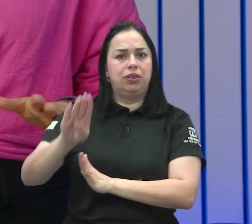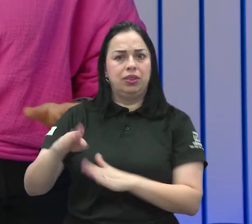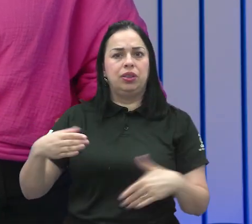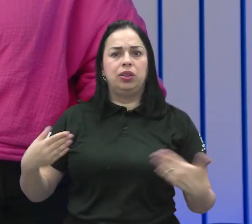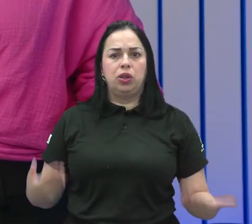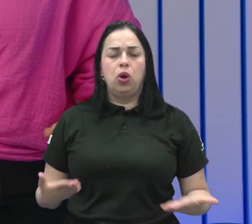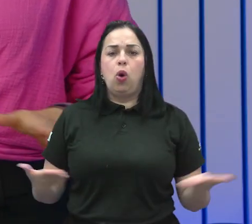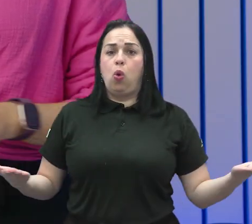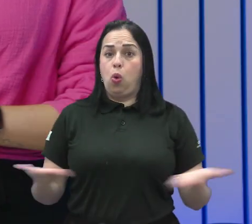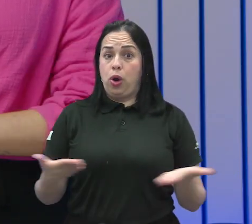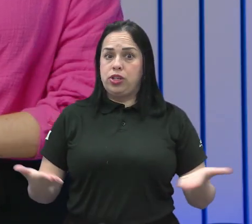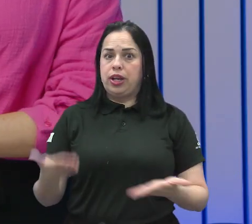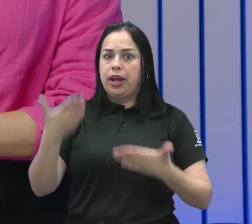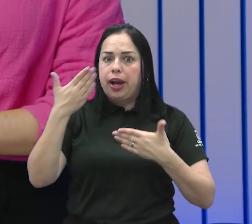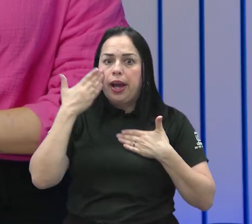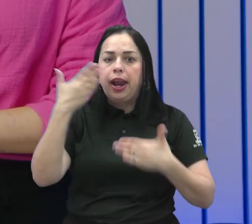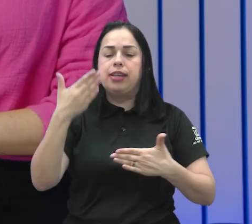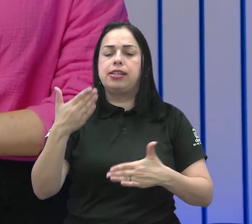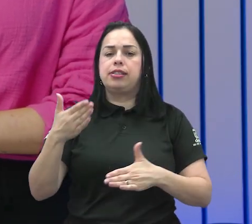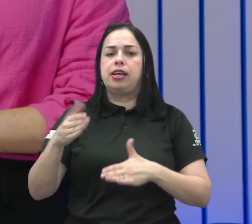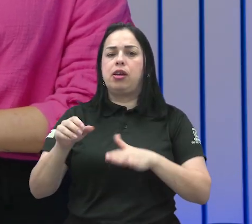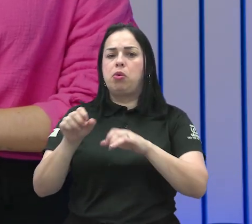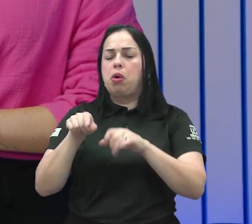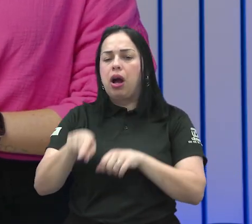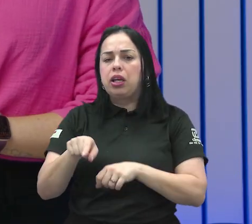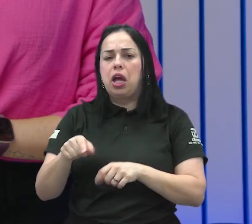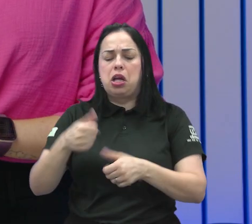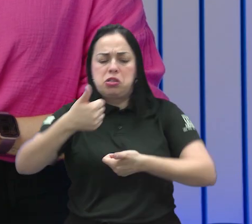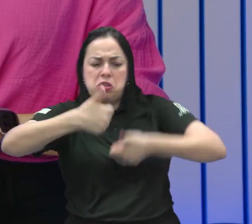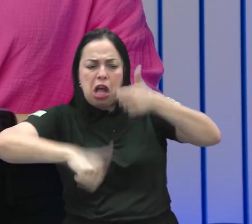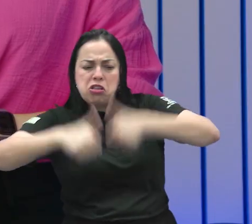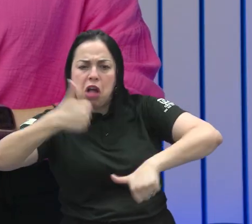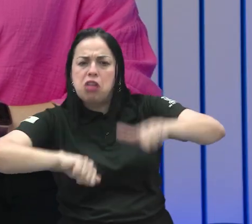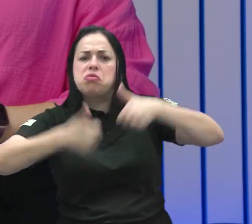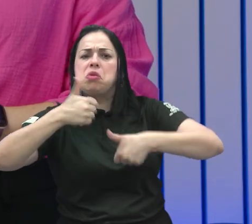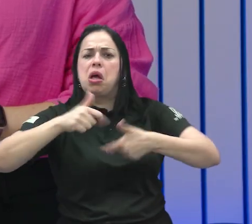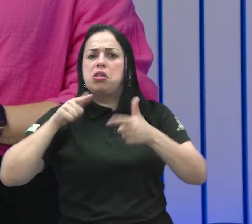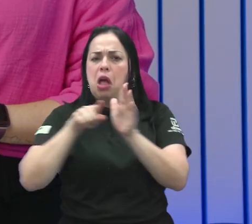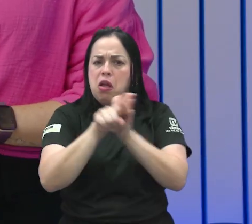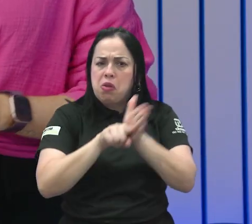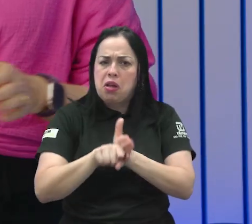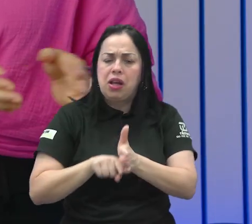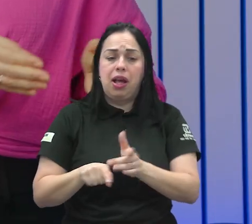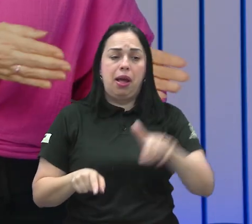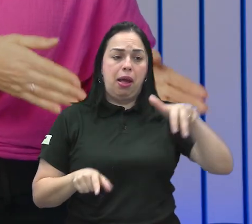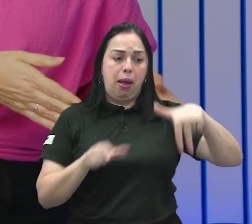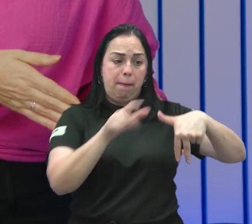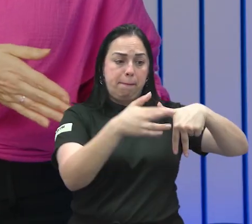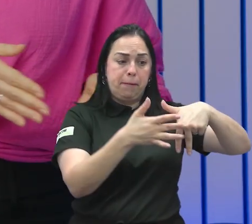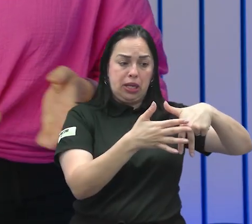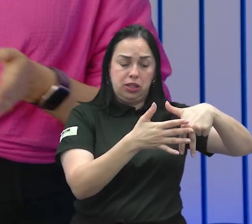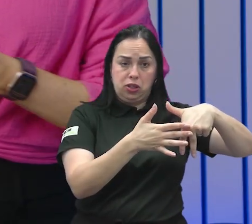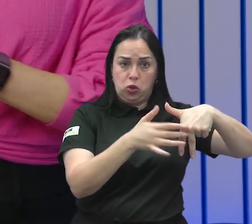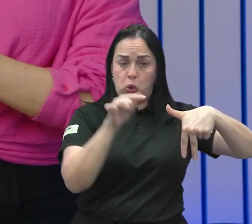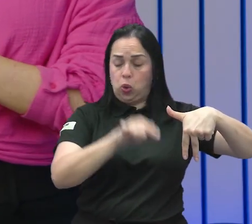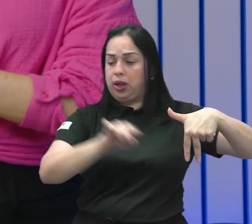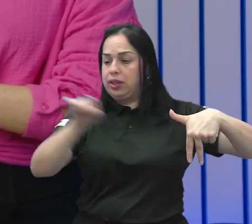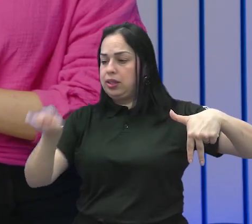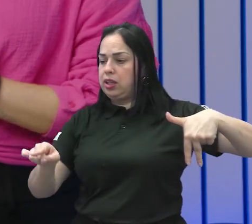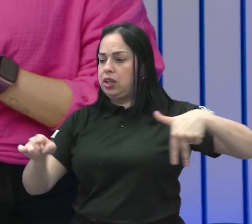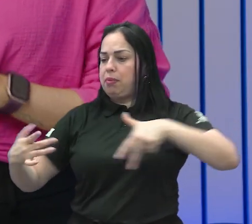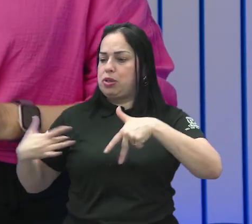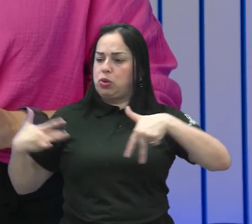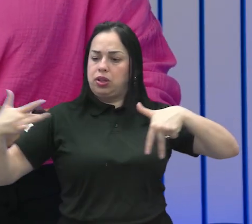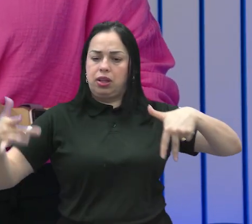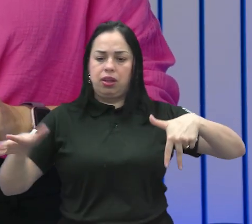Hoje, graças a um sistema rigoroso de triagem, testagem e fiscalização, tanto o doador quanto o receptor